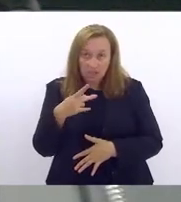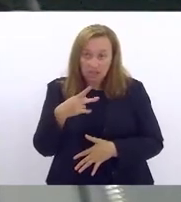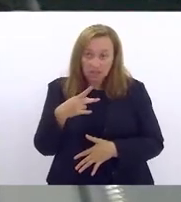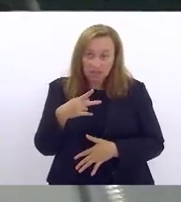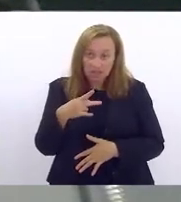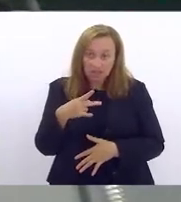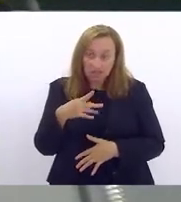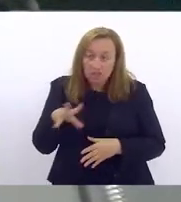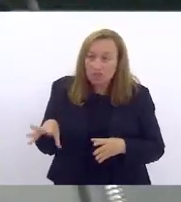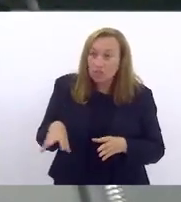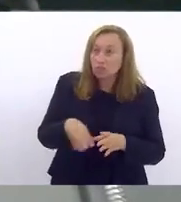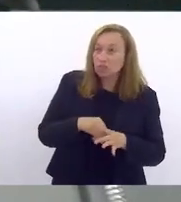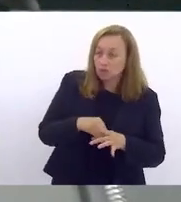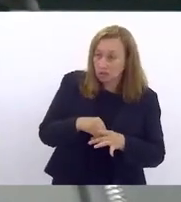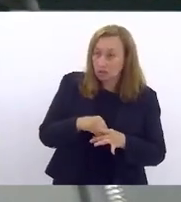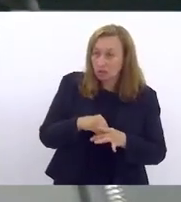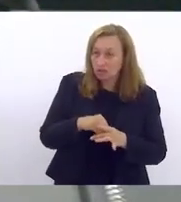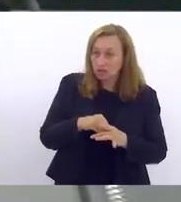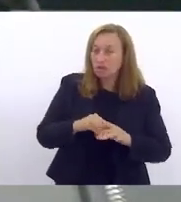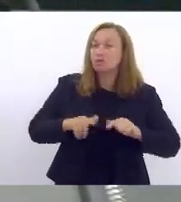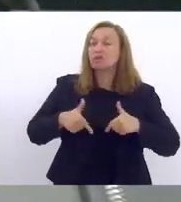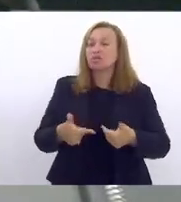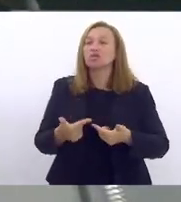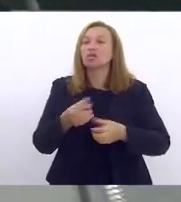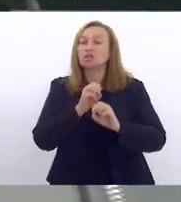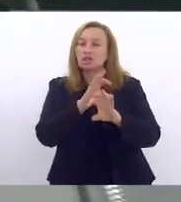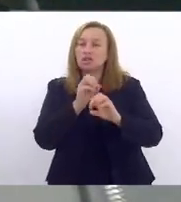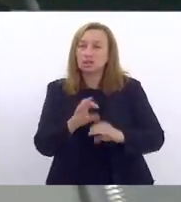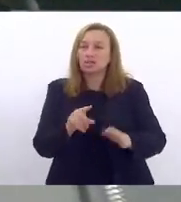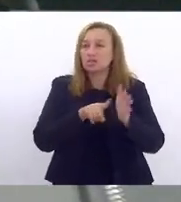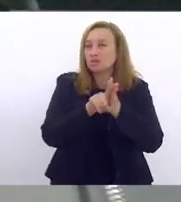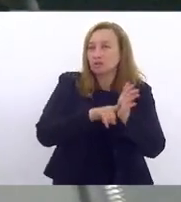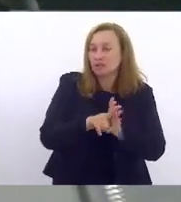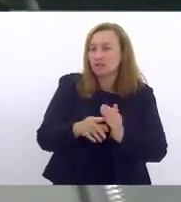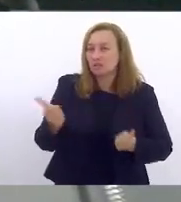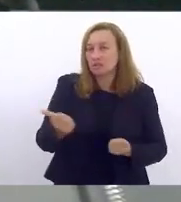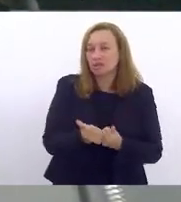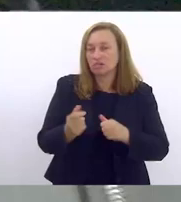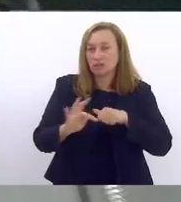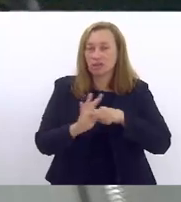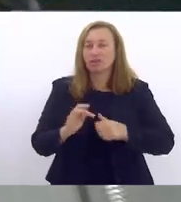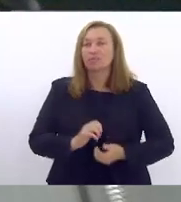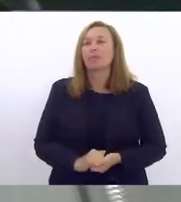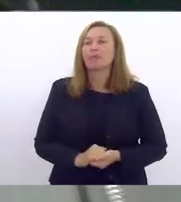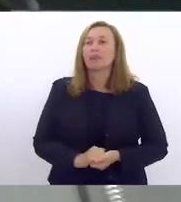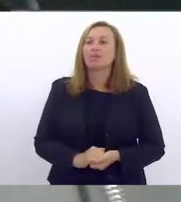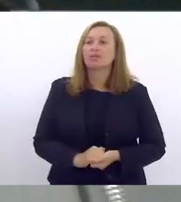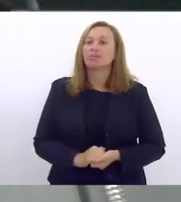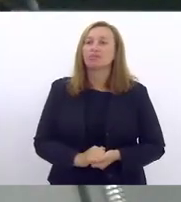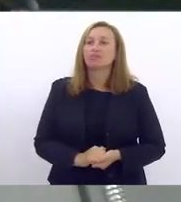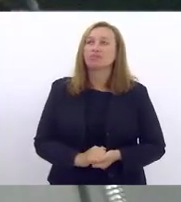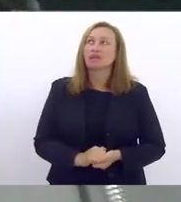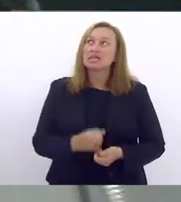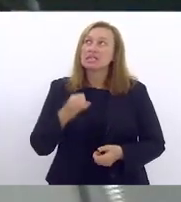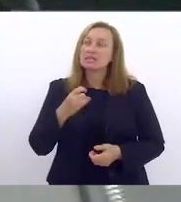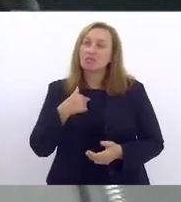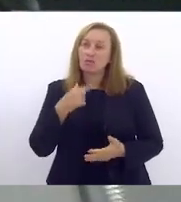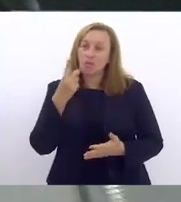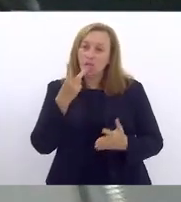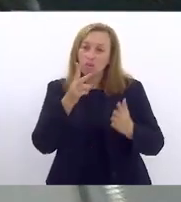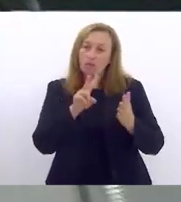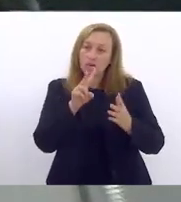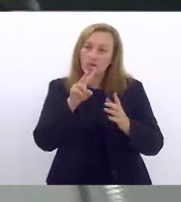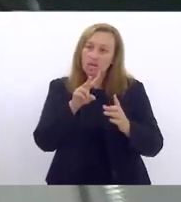abarca nas nossas ações de ensino, pesquisa e cooperação técnica, se eu for pegar todos os